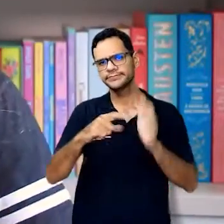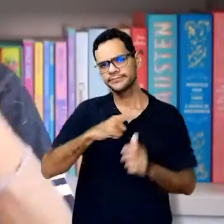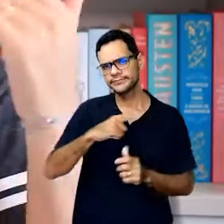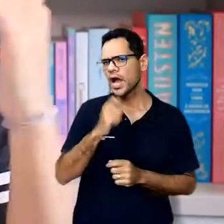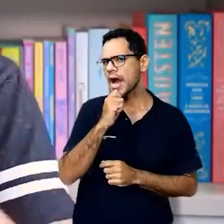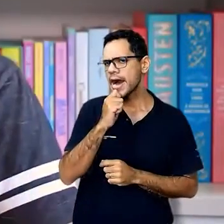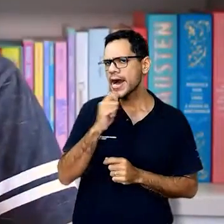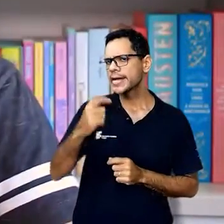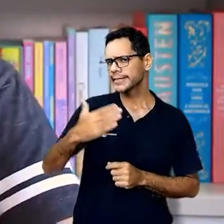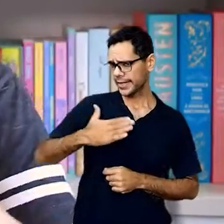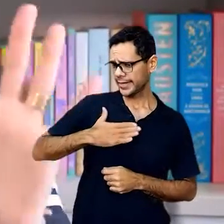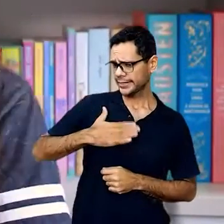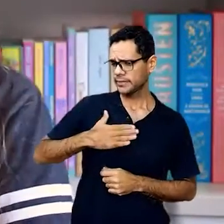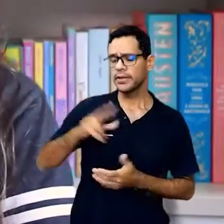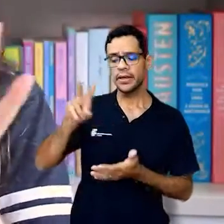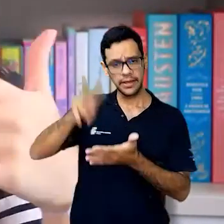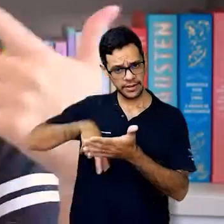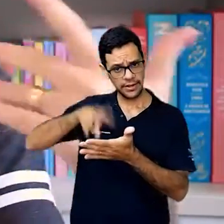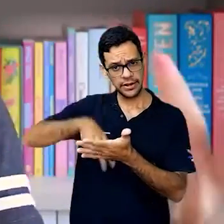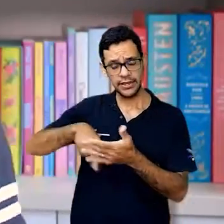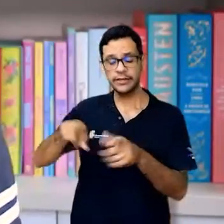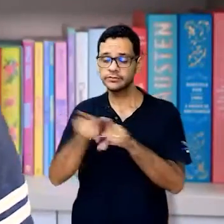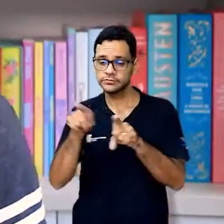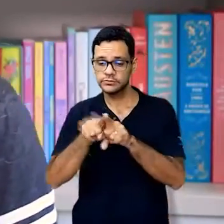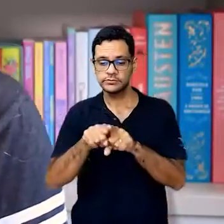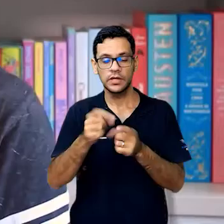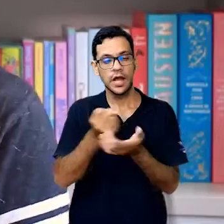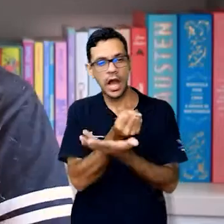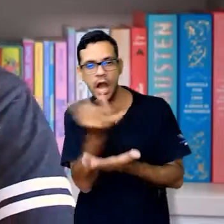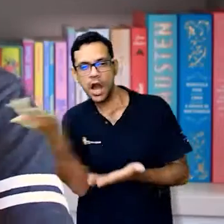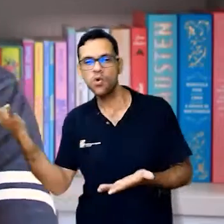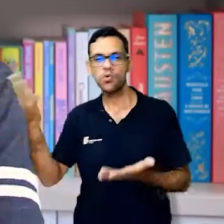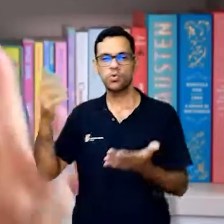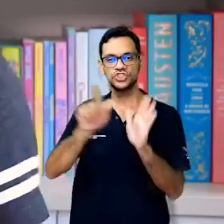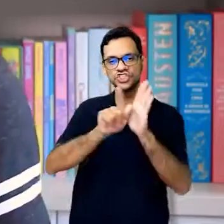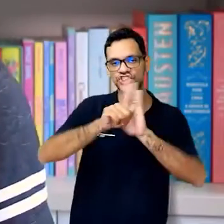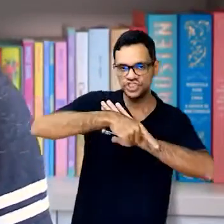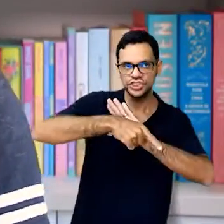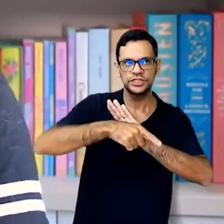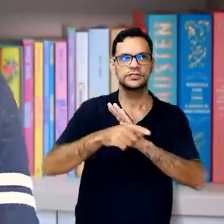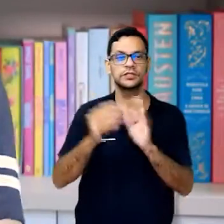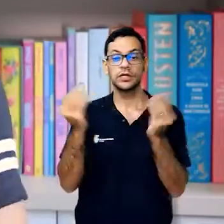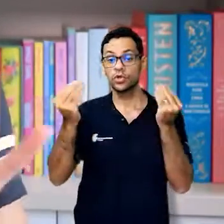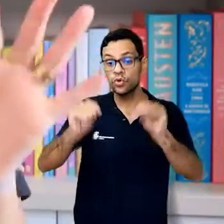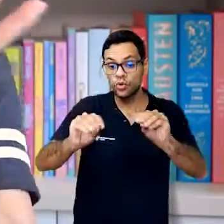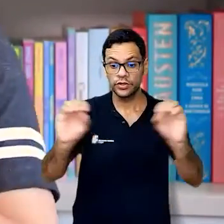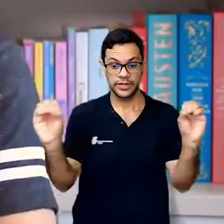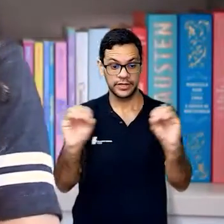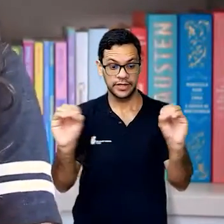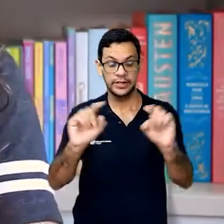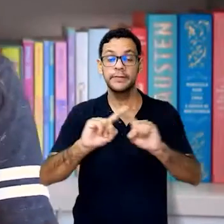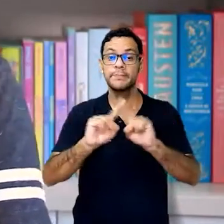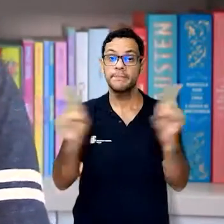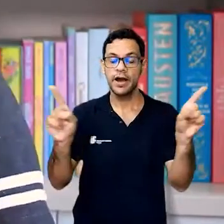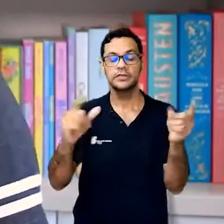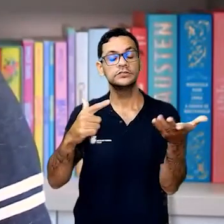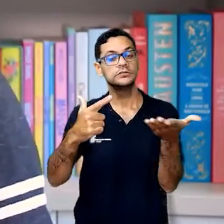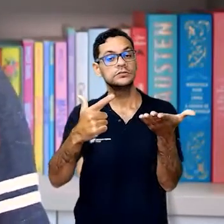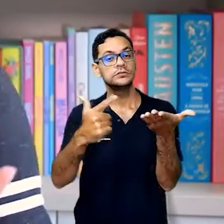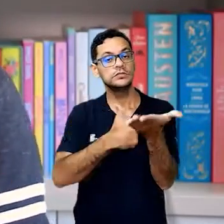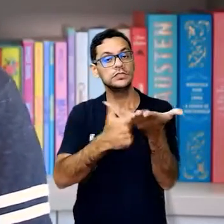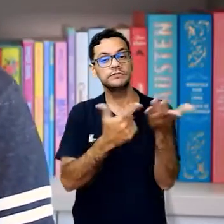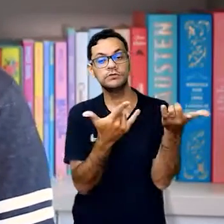nessa lista, livro jovem ainda é um que eu também leio, né? Tem alguns gêneros, assim, que eu leio tão pouco que eu nem coloquei nessa lista.